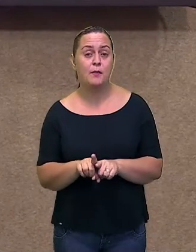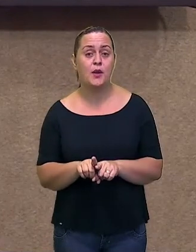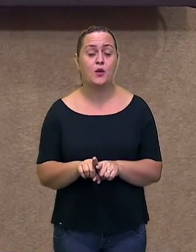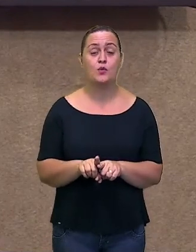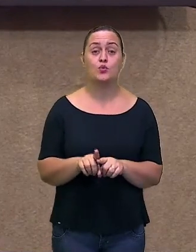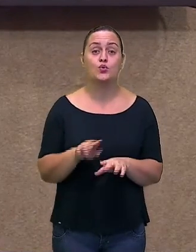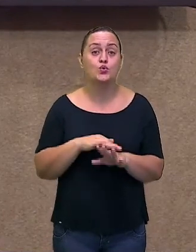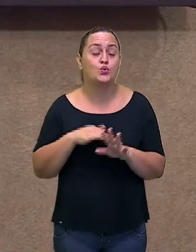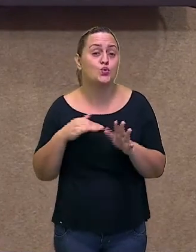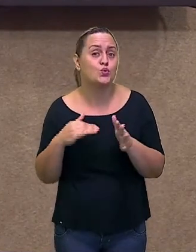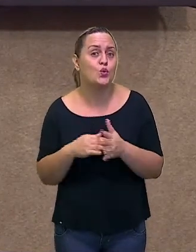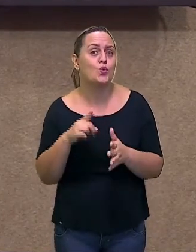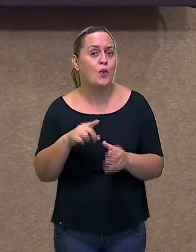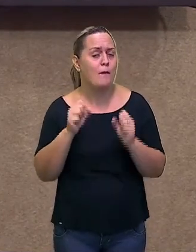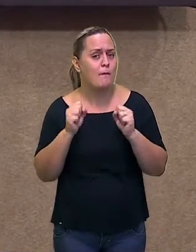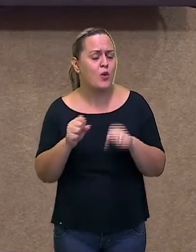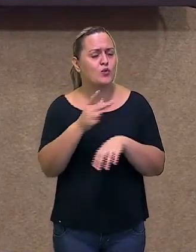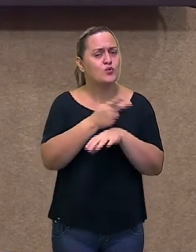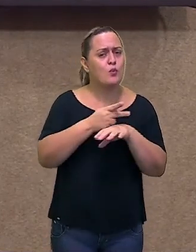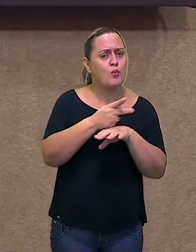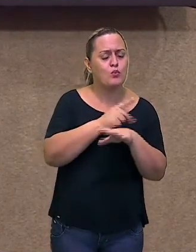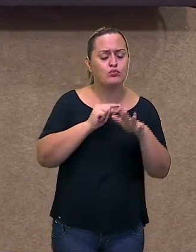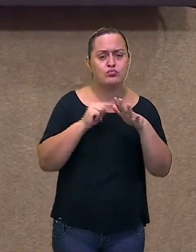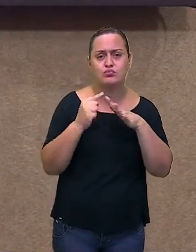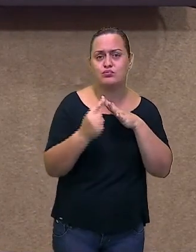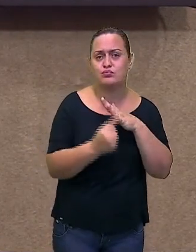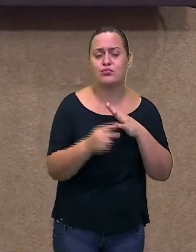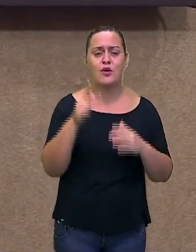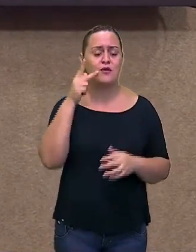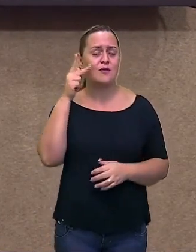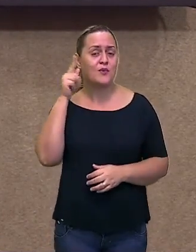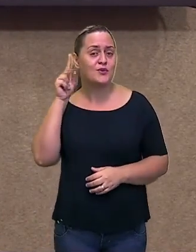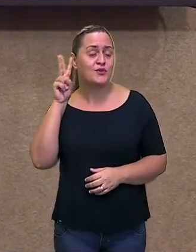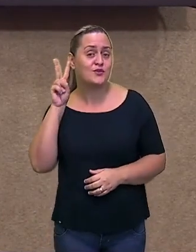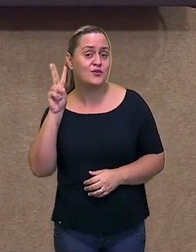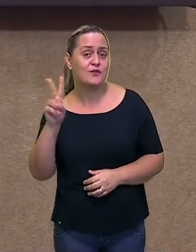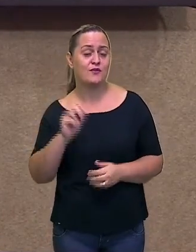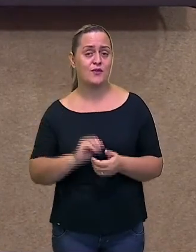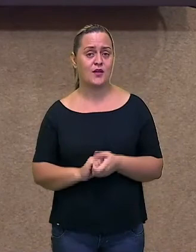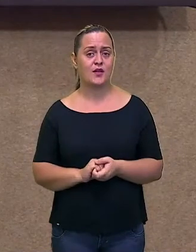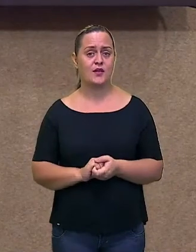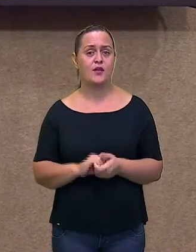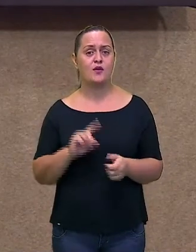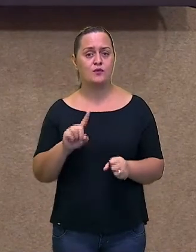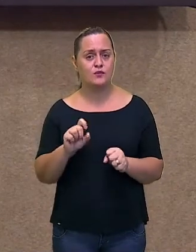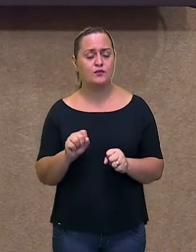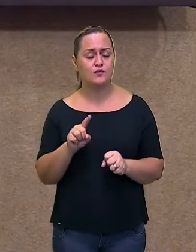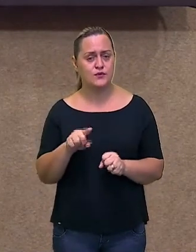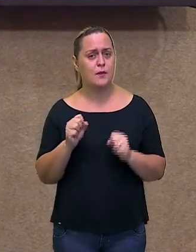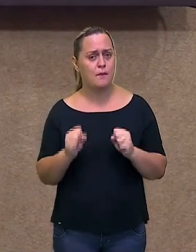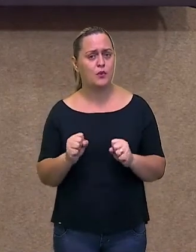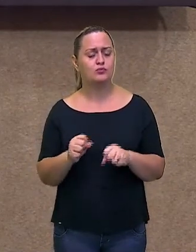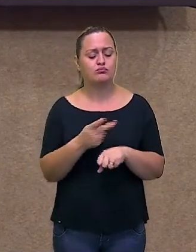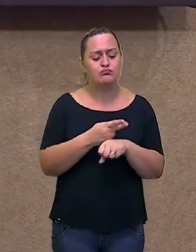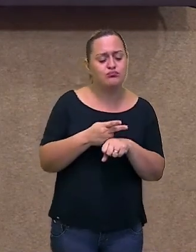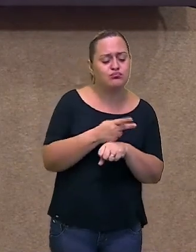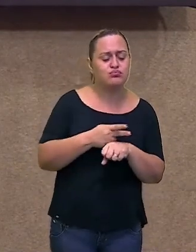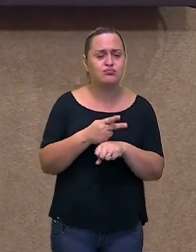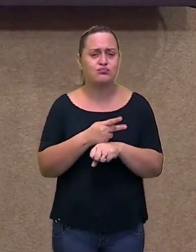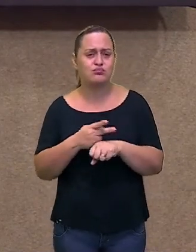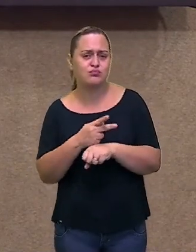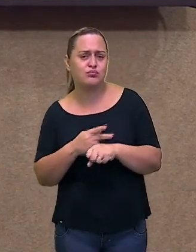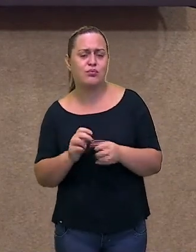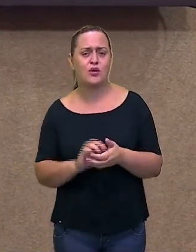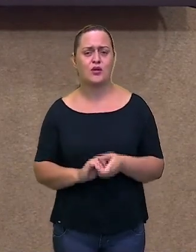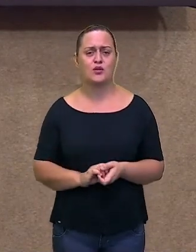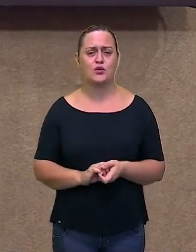Instagram vamos dar todas as notícias que a gente precisa saber sobre nem o funcionamento das nossas escolas todas as